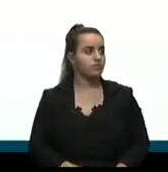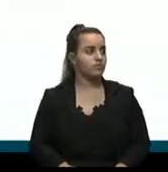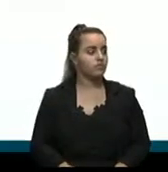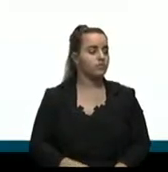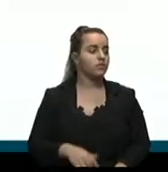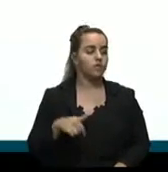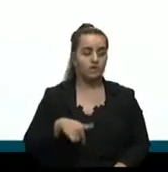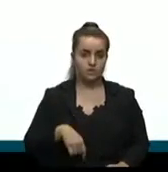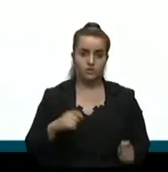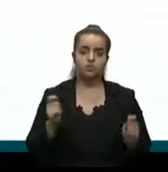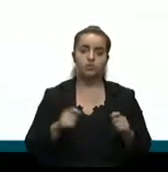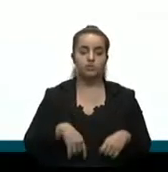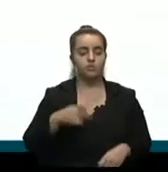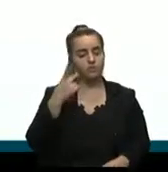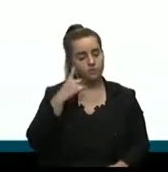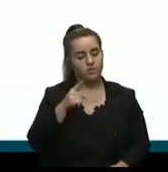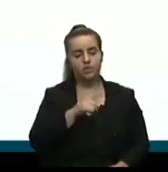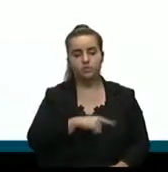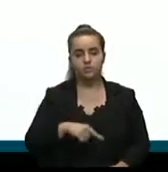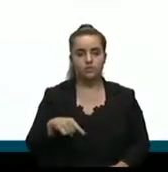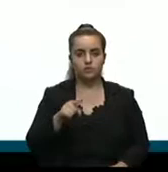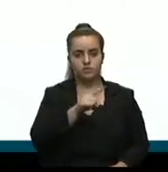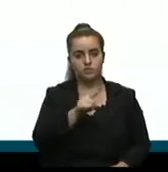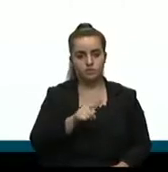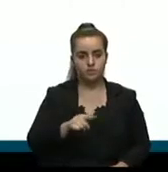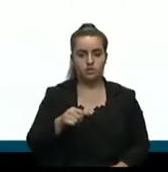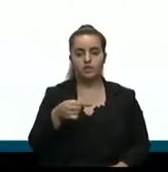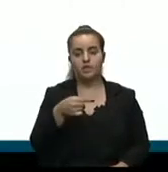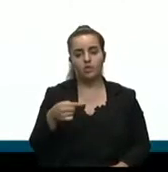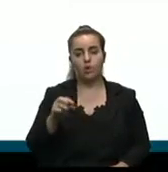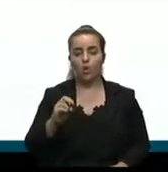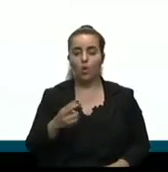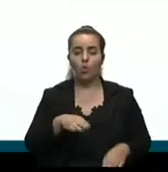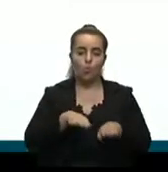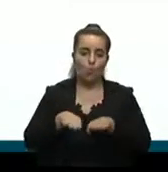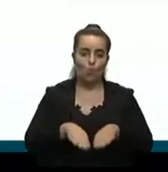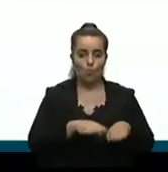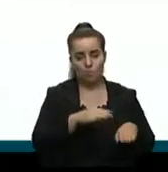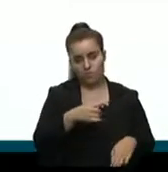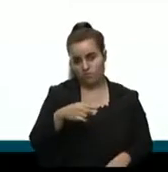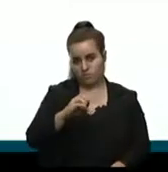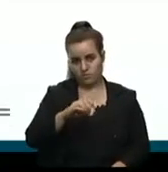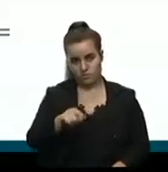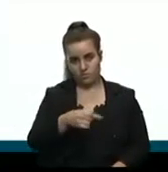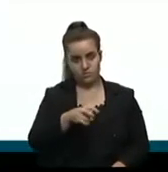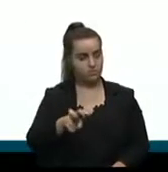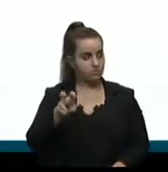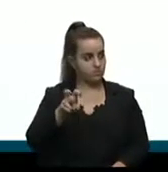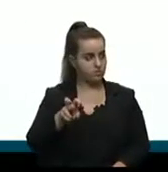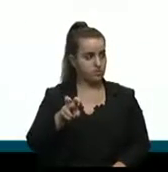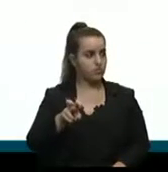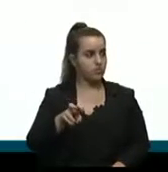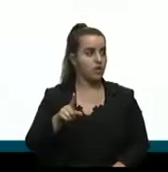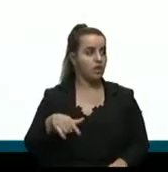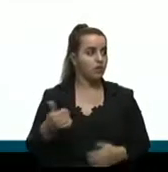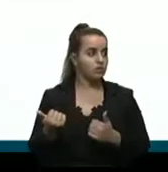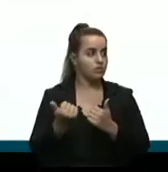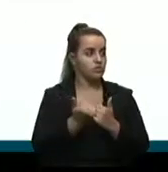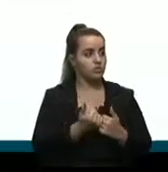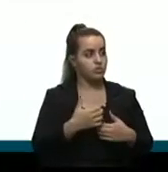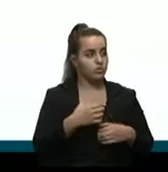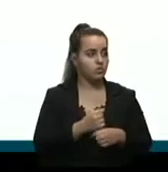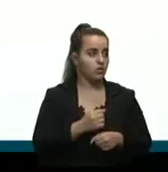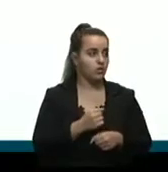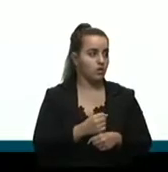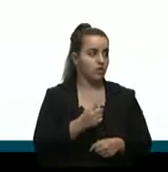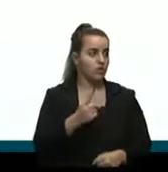Então, essa é a probabilidade para o Z menor ou igual que menos 0,5. Substituindo, então, no cálculo de